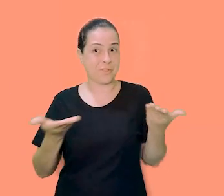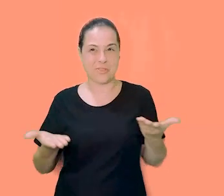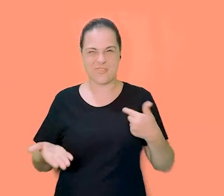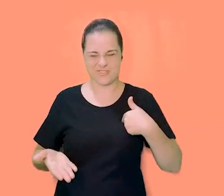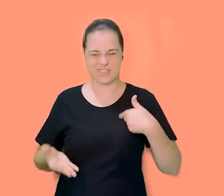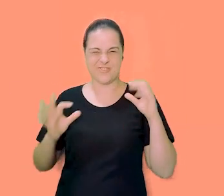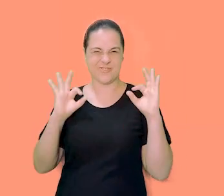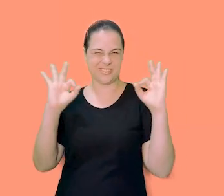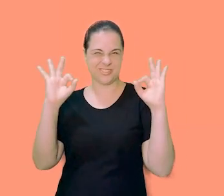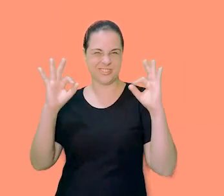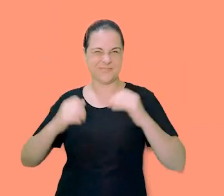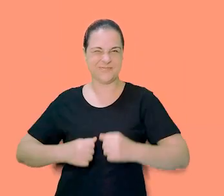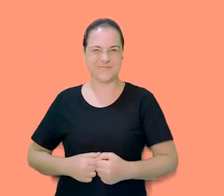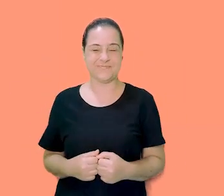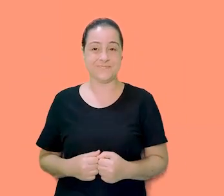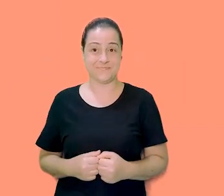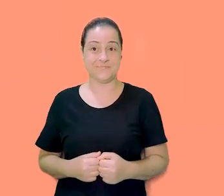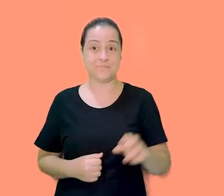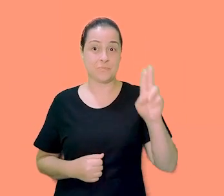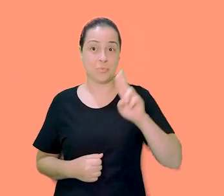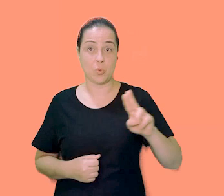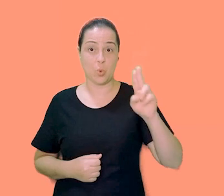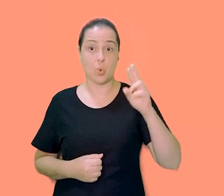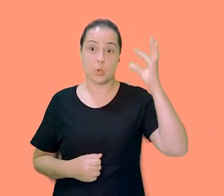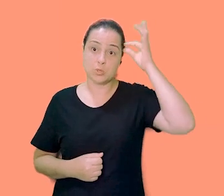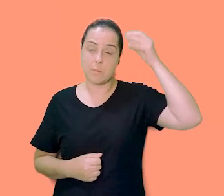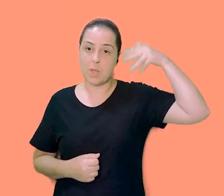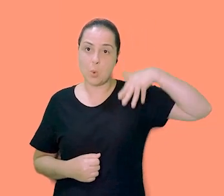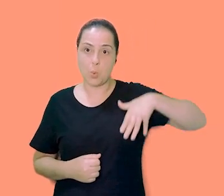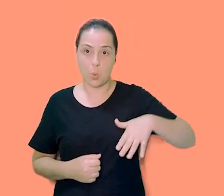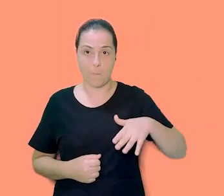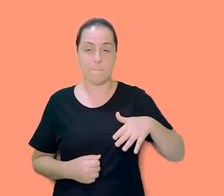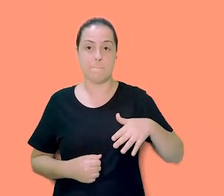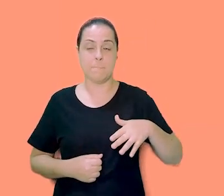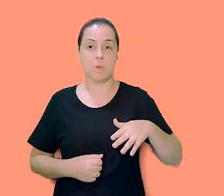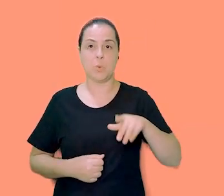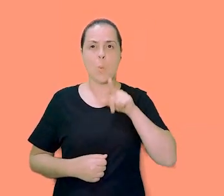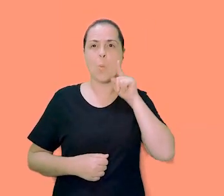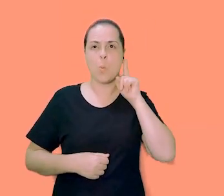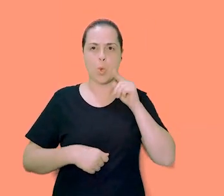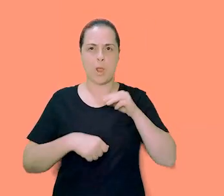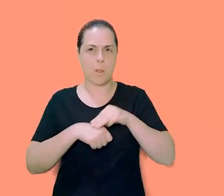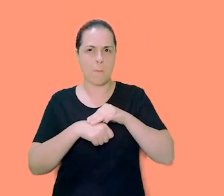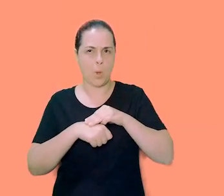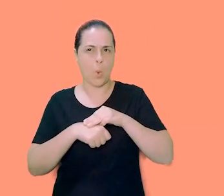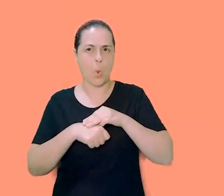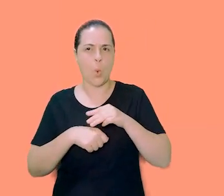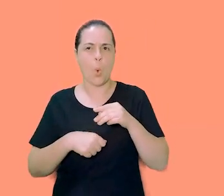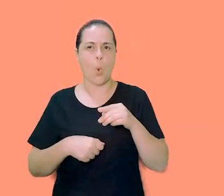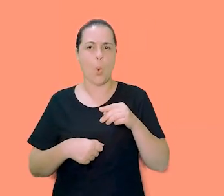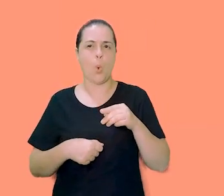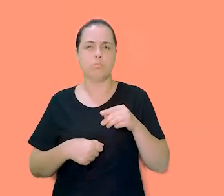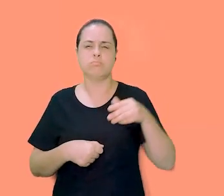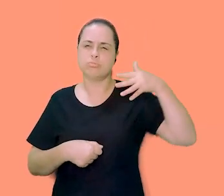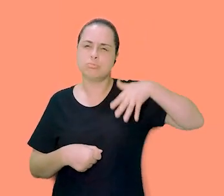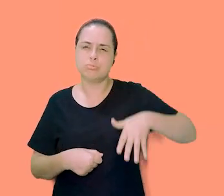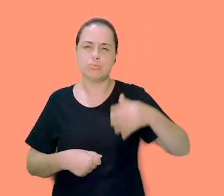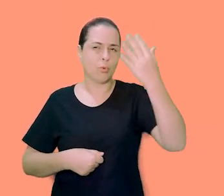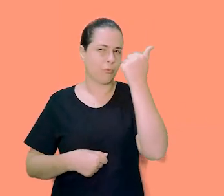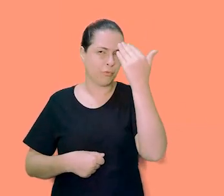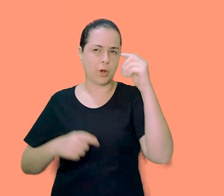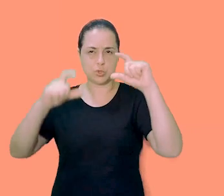chique hoje. Tenho os cabelos moreno longo, com uma franja bem grande e óculos de